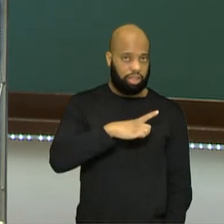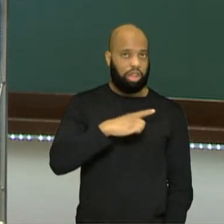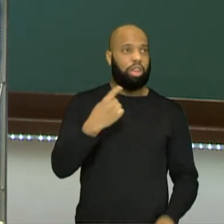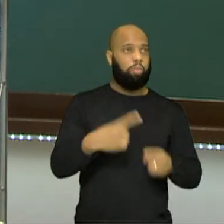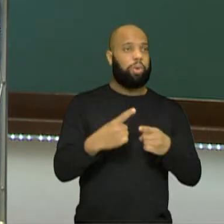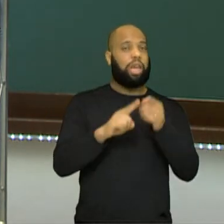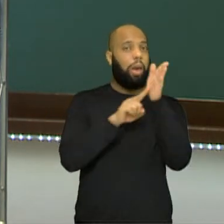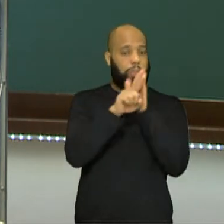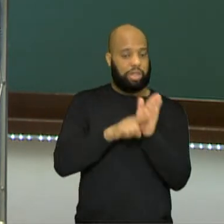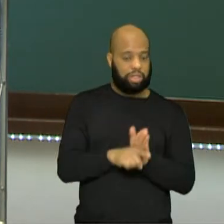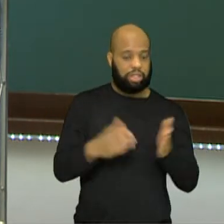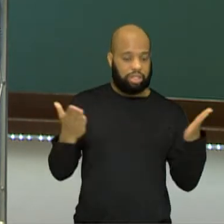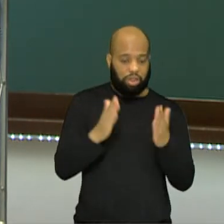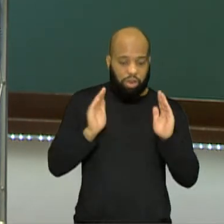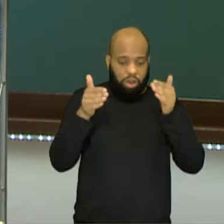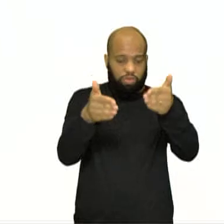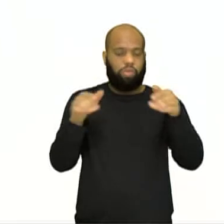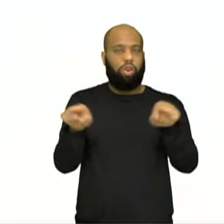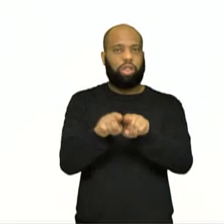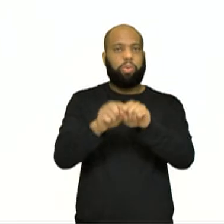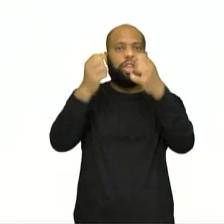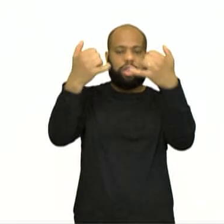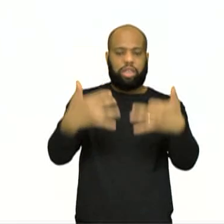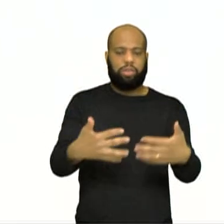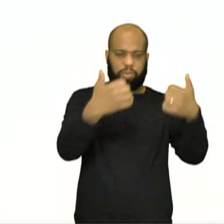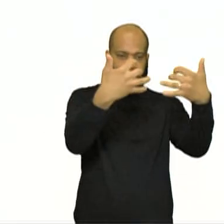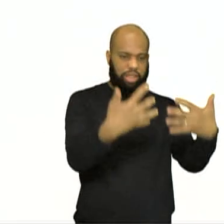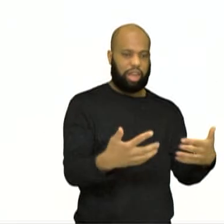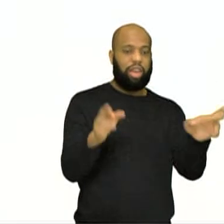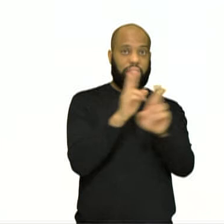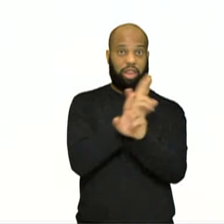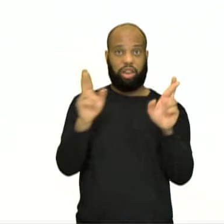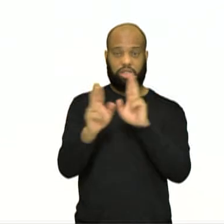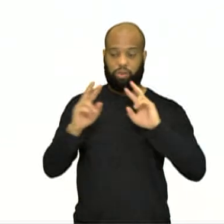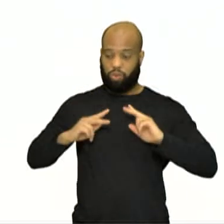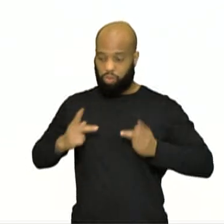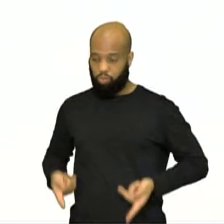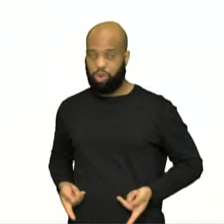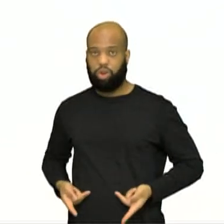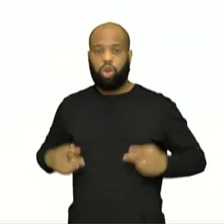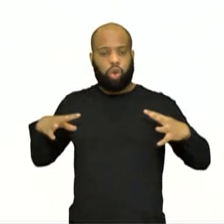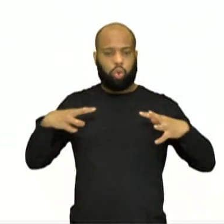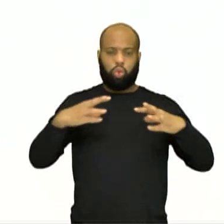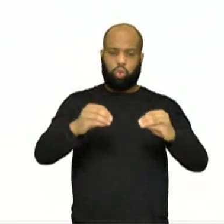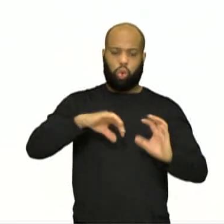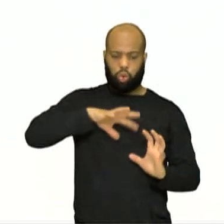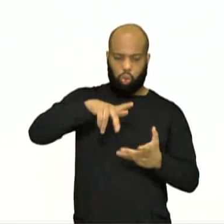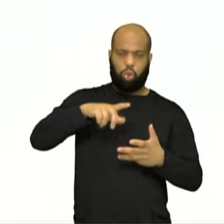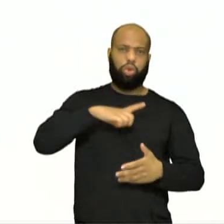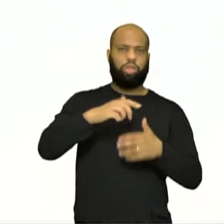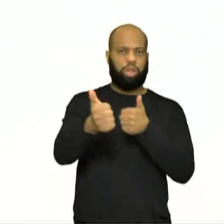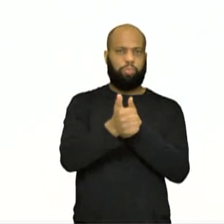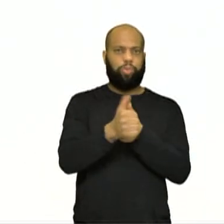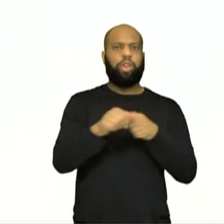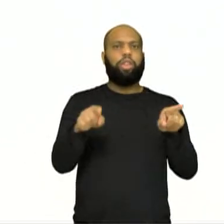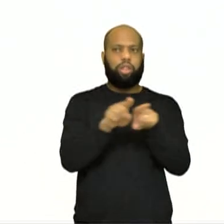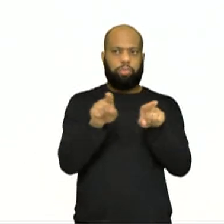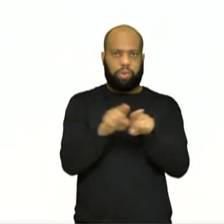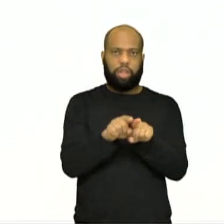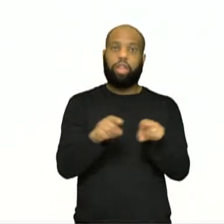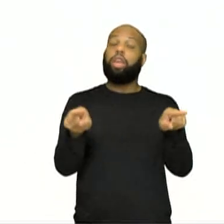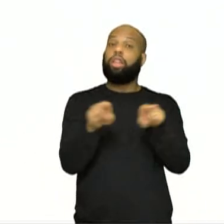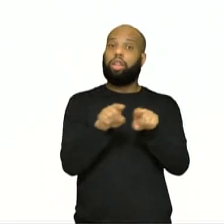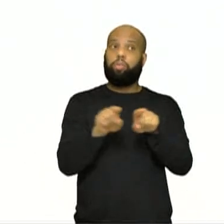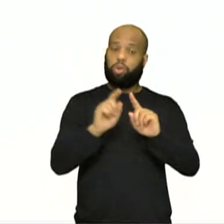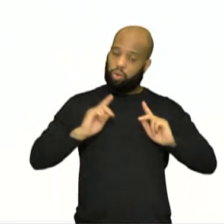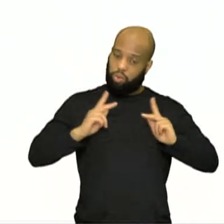própria pesquisa voltar-se para explicar a relação do ser humano com todo o mundo à sua volta. E o próprio ser